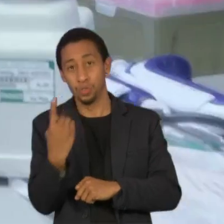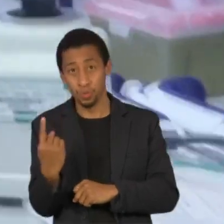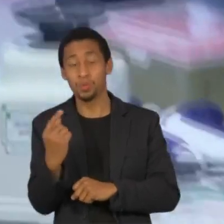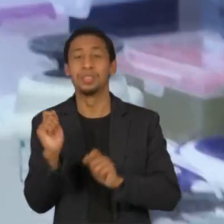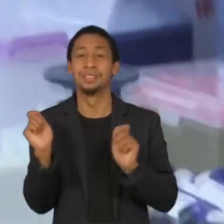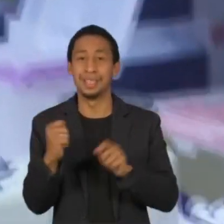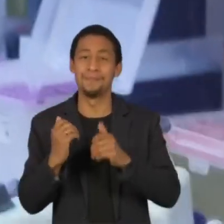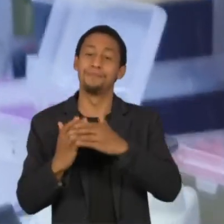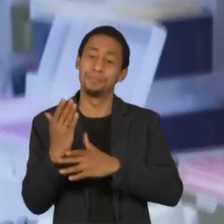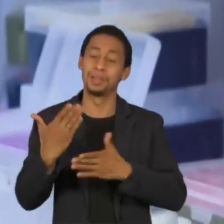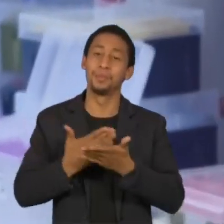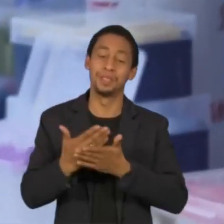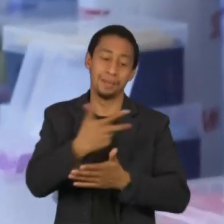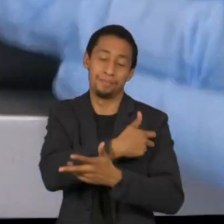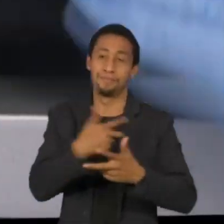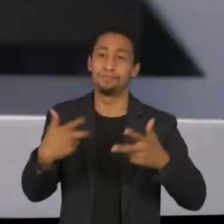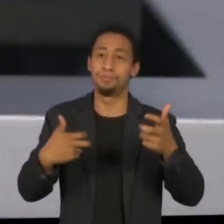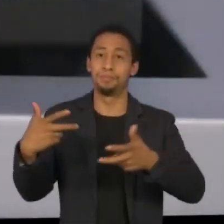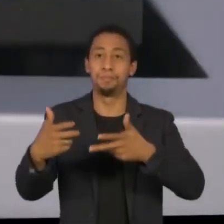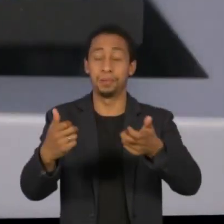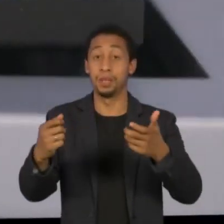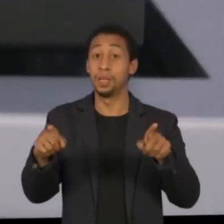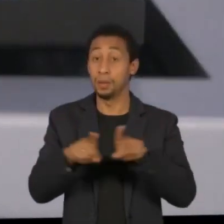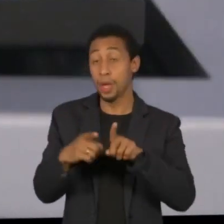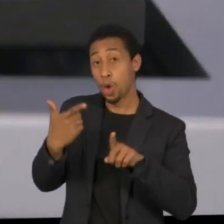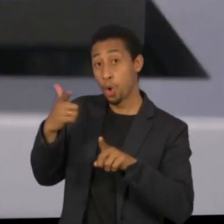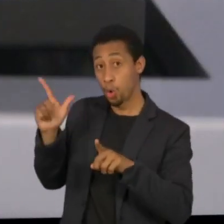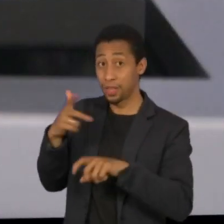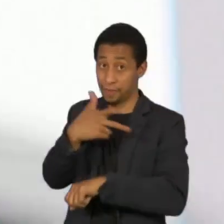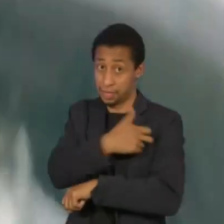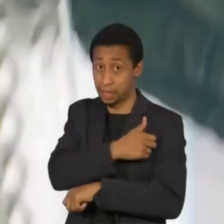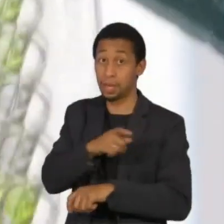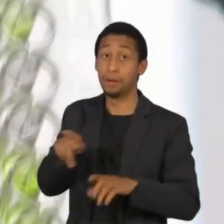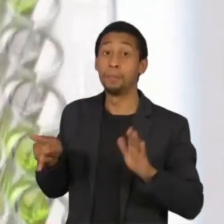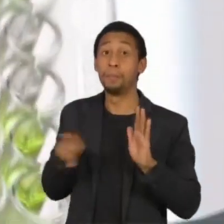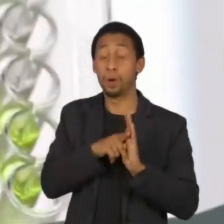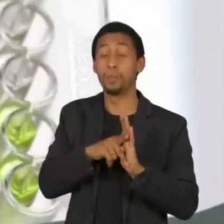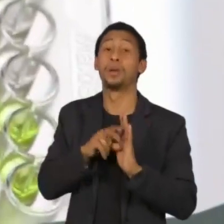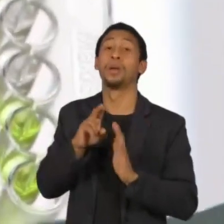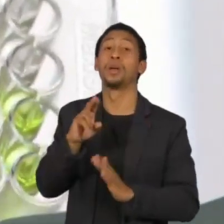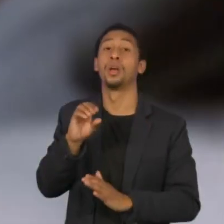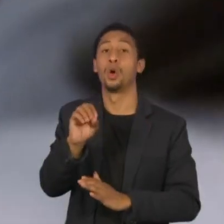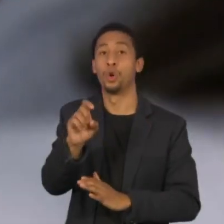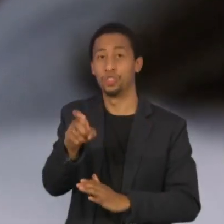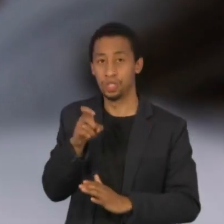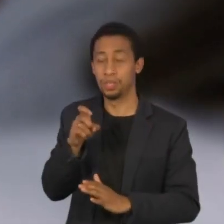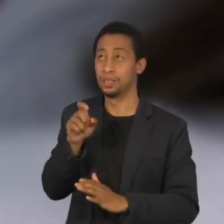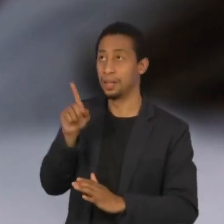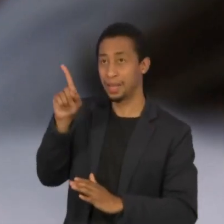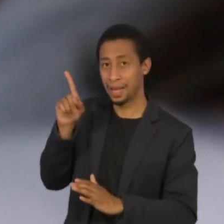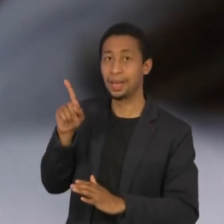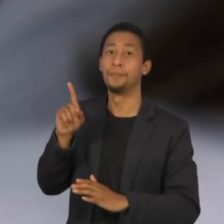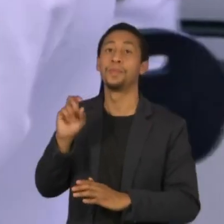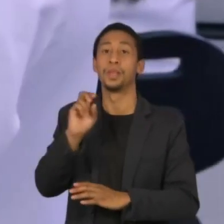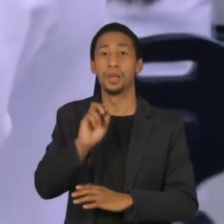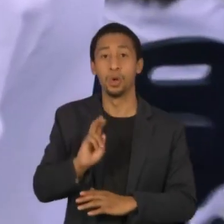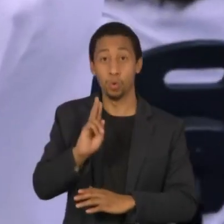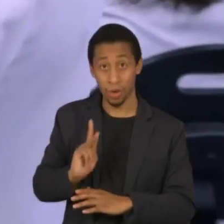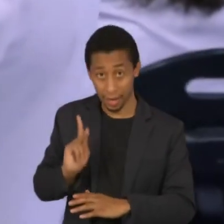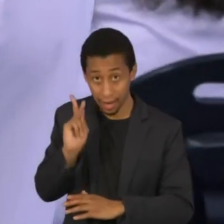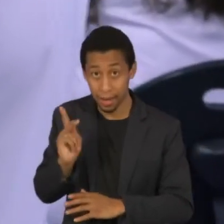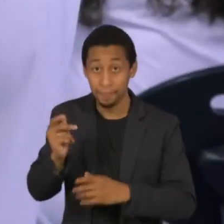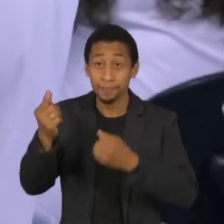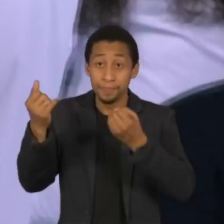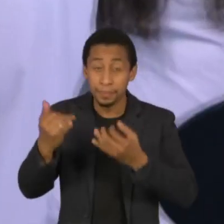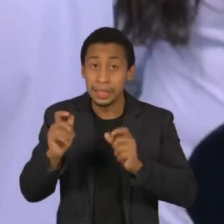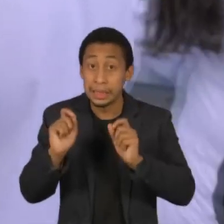de testes em humanos no Brasil é da Universidade de Oxford, no Reino Unido. Em São Paulo, o estudo conduzido pela Unifesp teve início